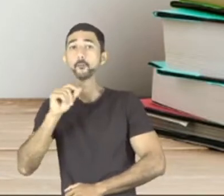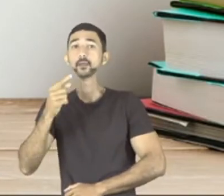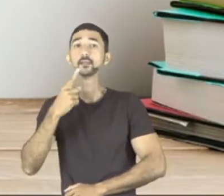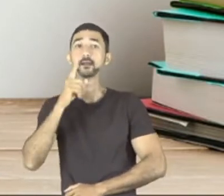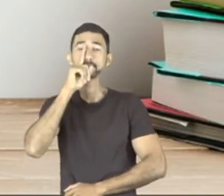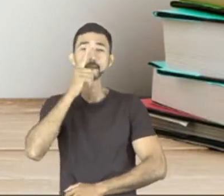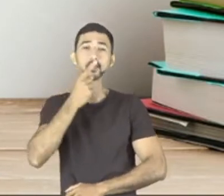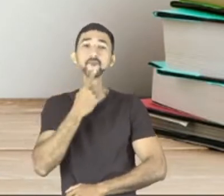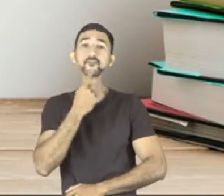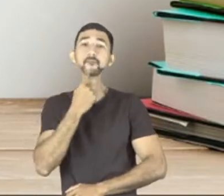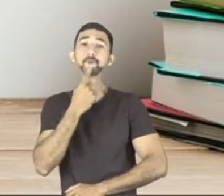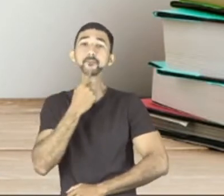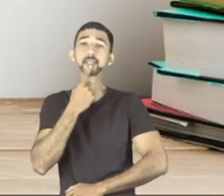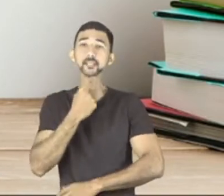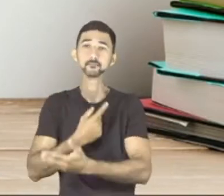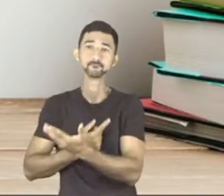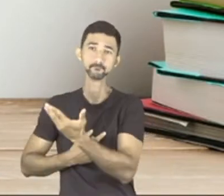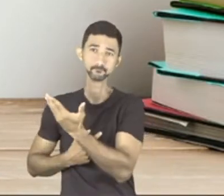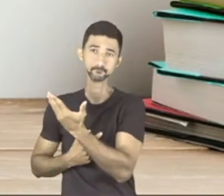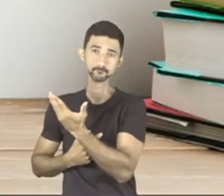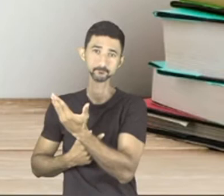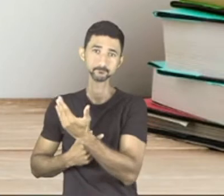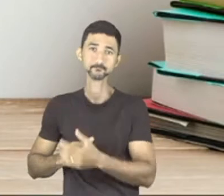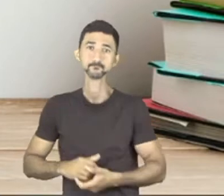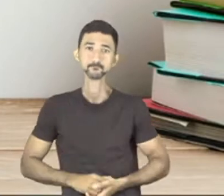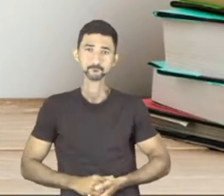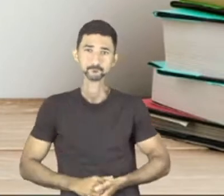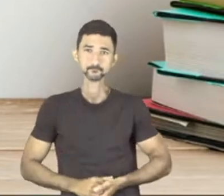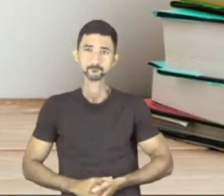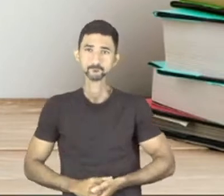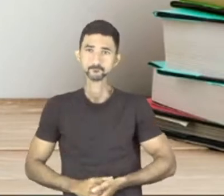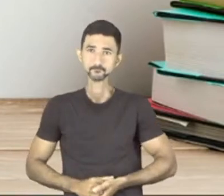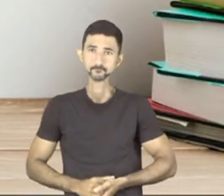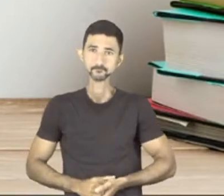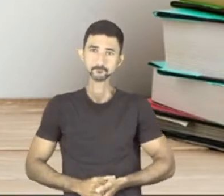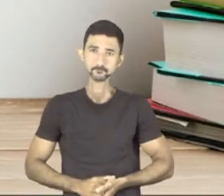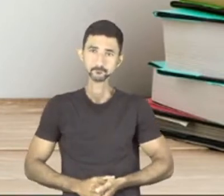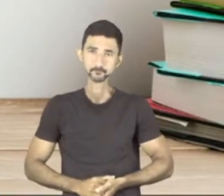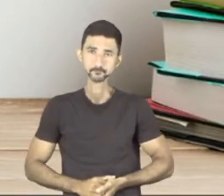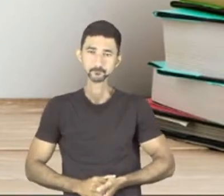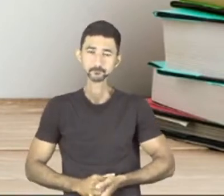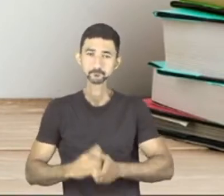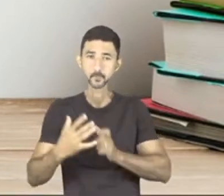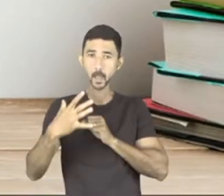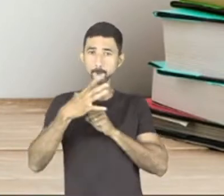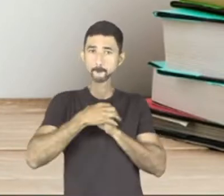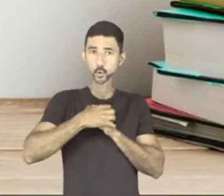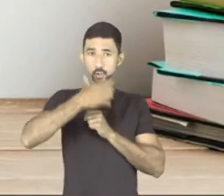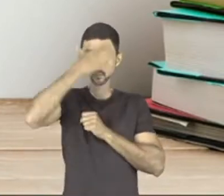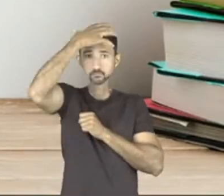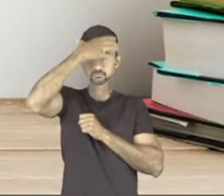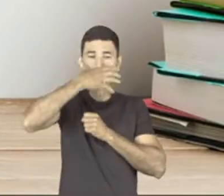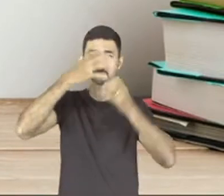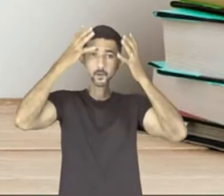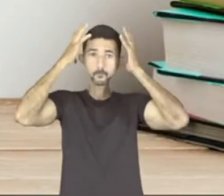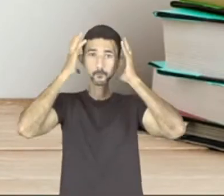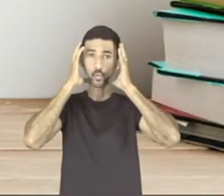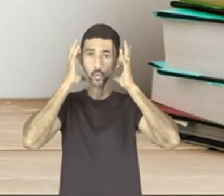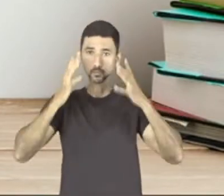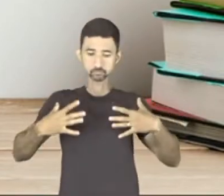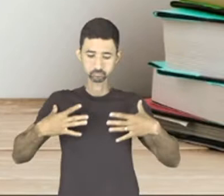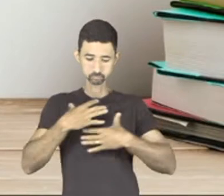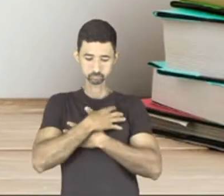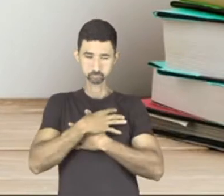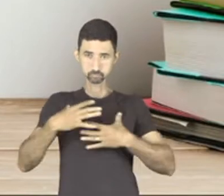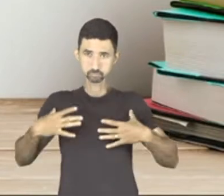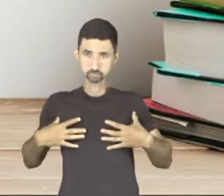proteção vermelha, chamado de Hong. Tá? Então, essa proteção que vocês estão vendo aí,